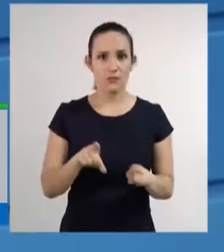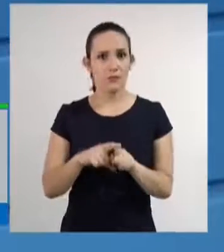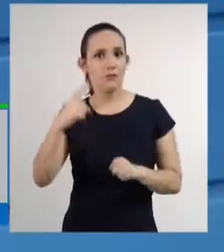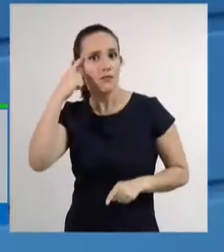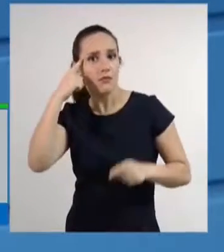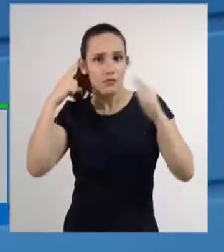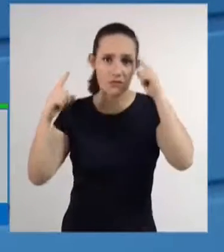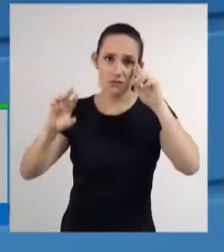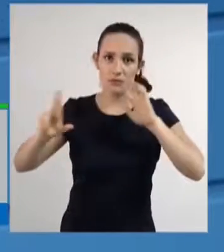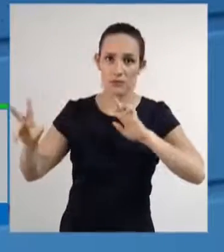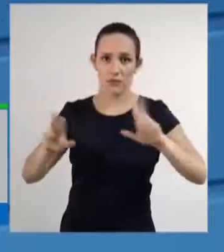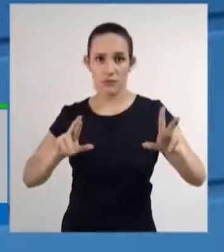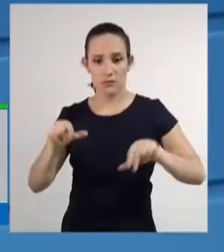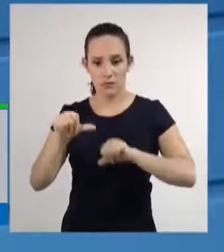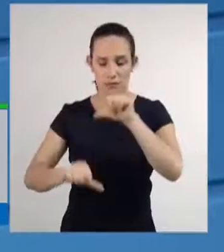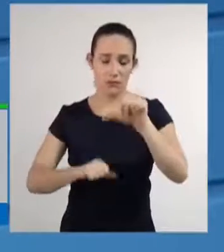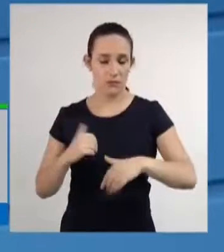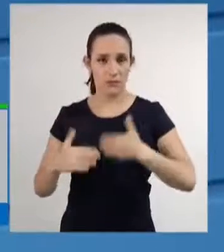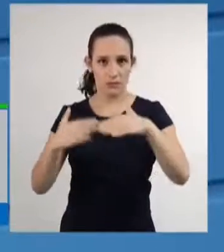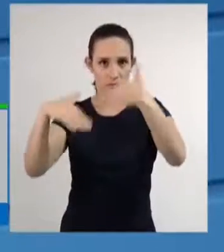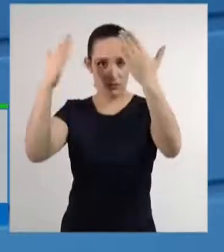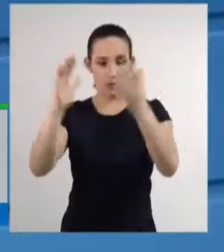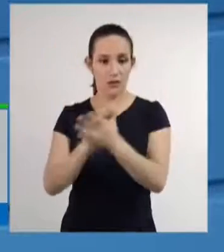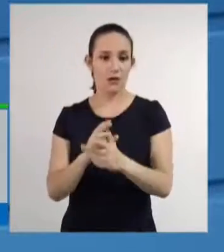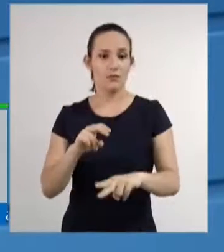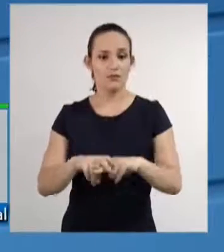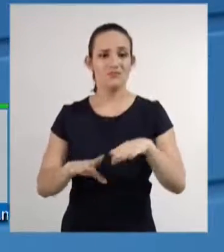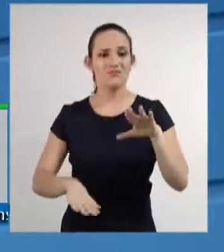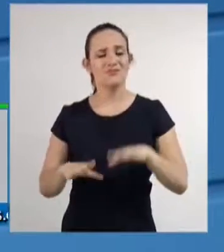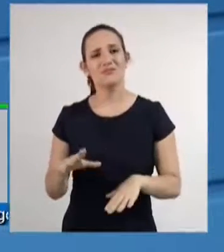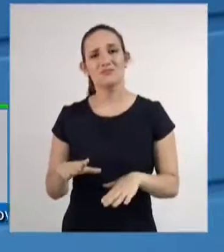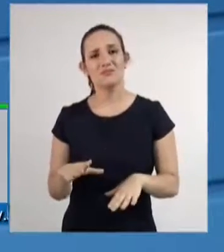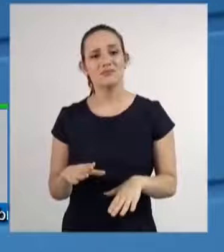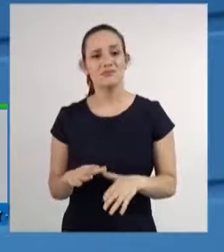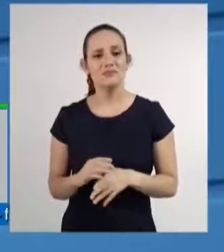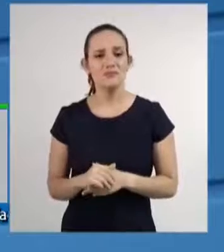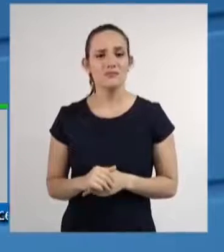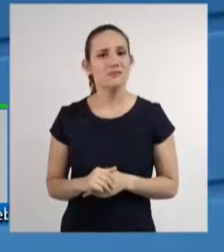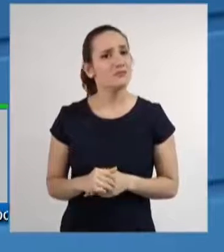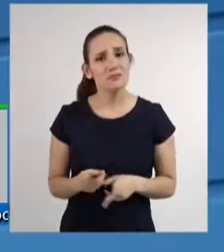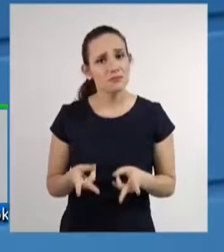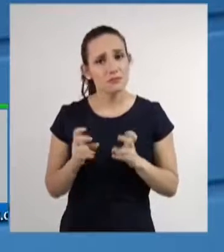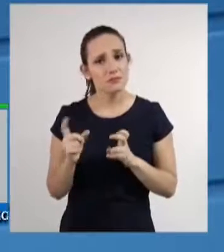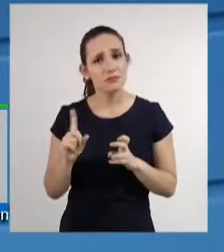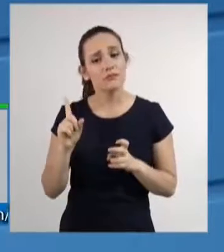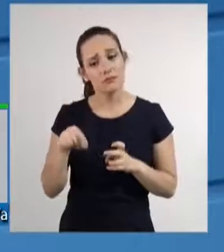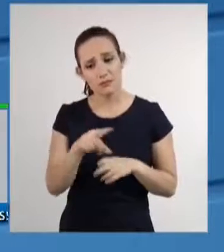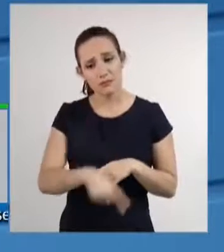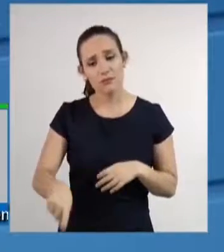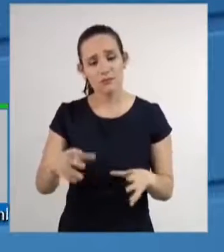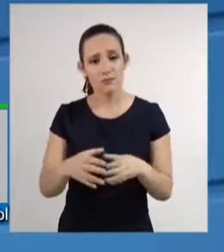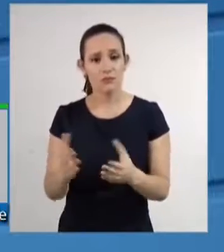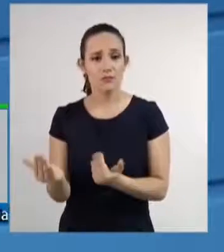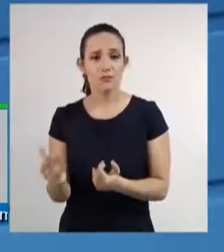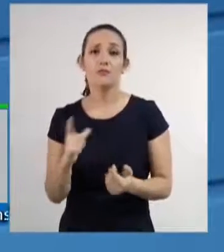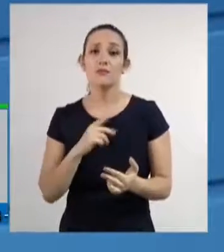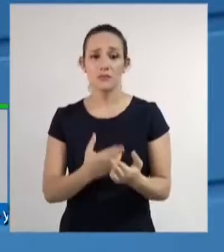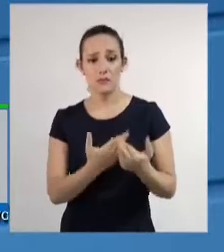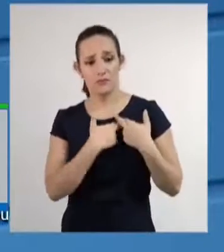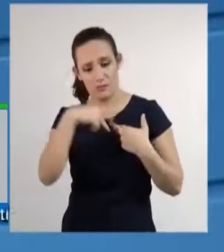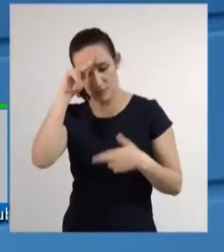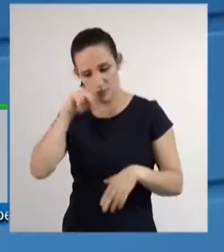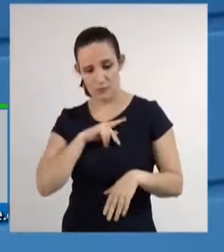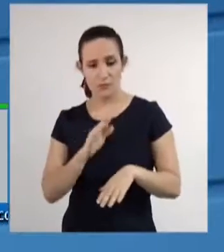seus pensamentos. Perdem, assim, muitas vezes a ideia de que são responsáveis pela sua própria